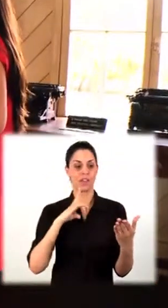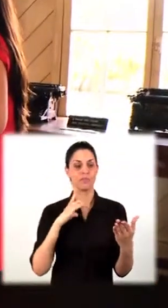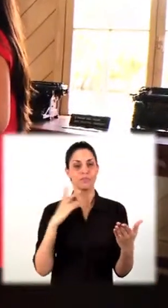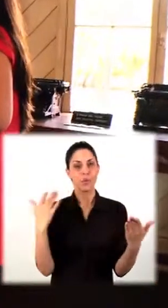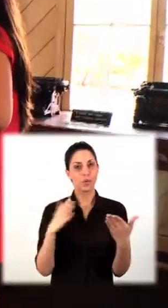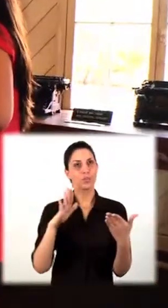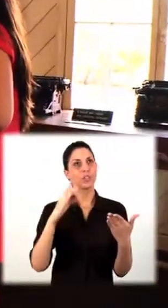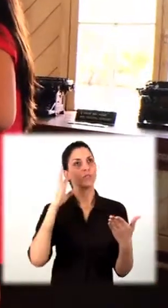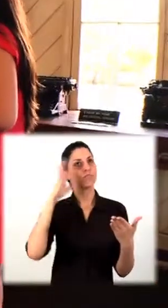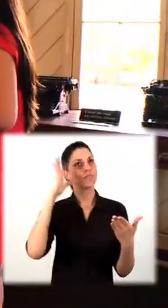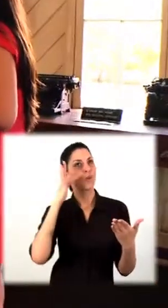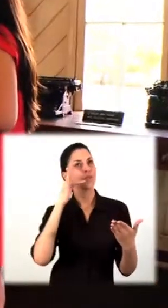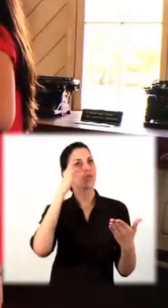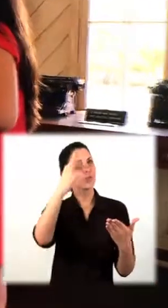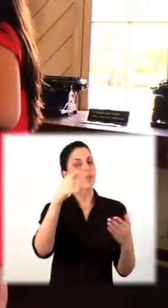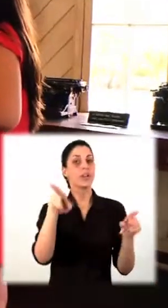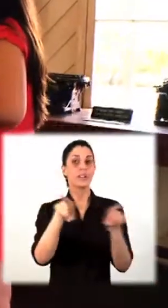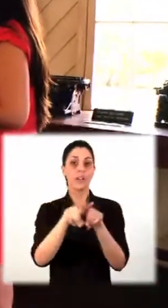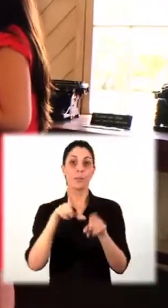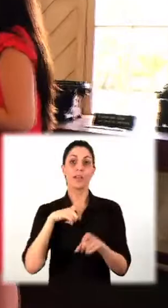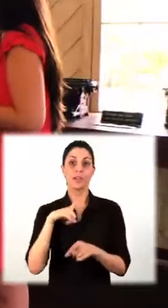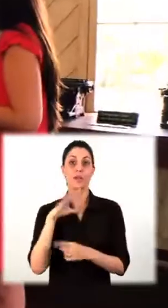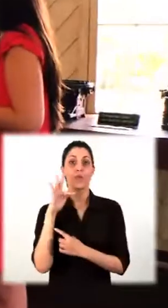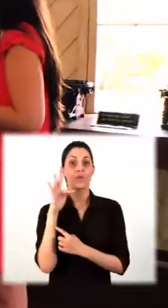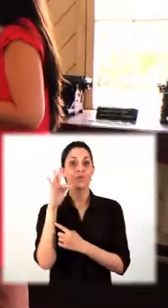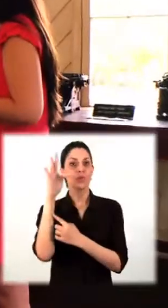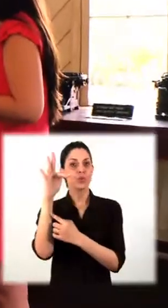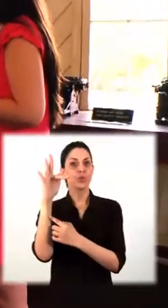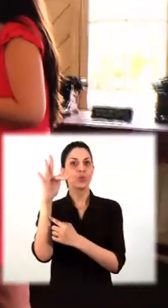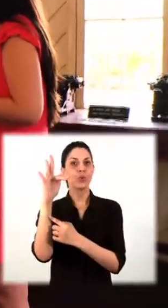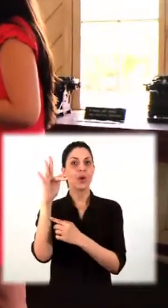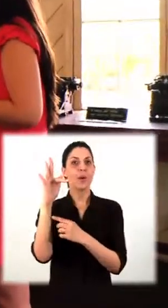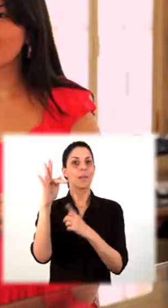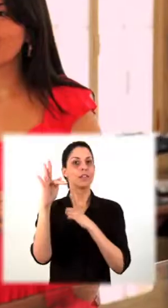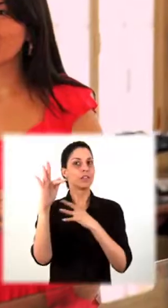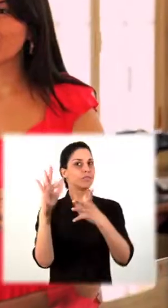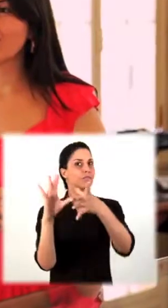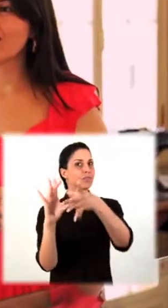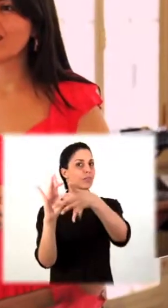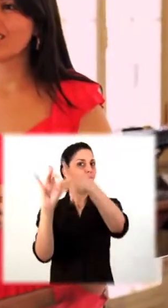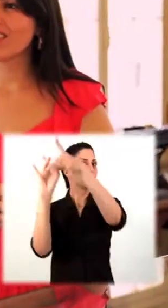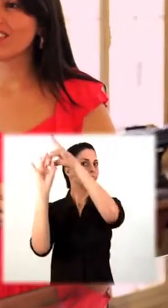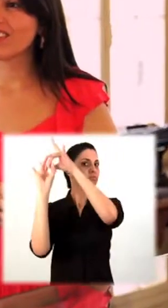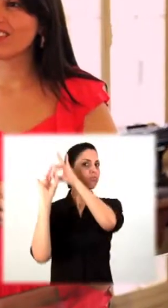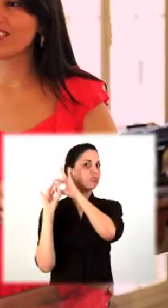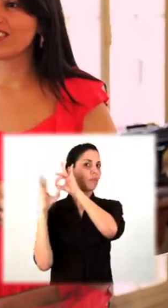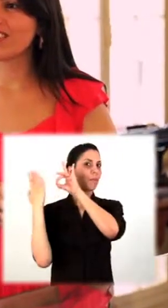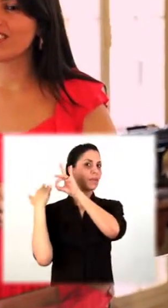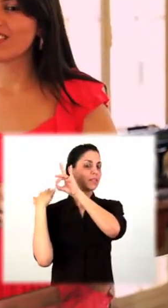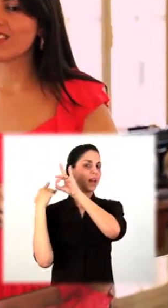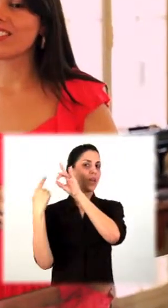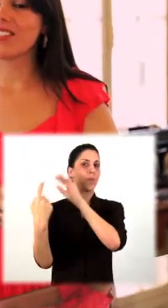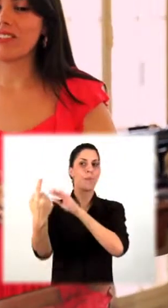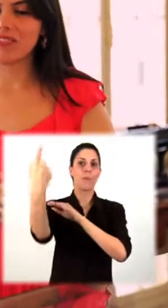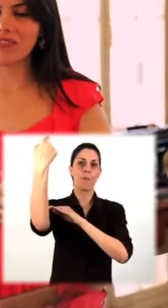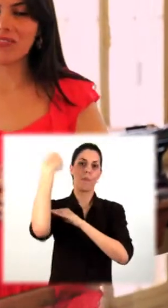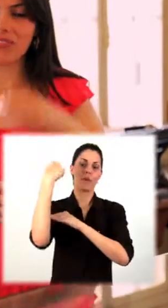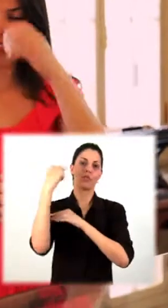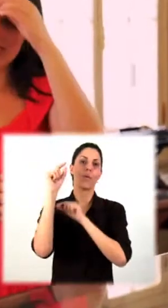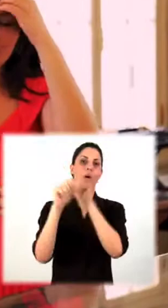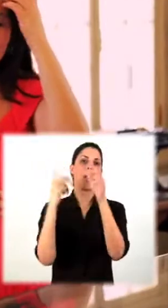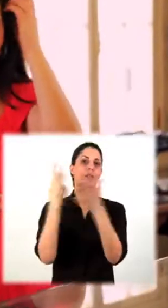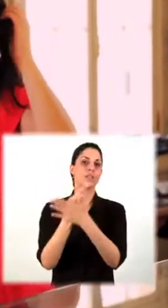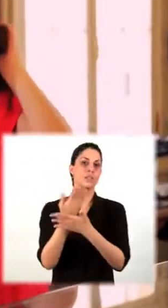enunciação, e um futuro que ele vai indicar uma marca a partir de um acontecimento passado. Então,